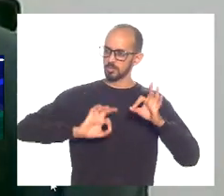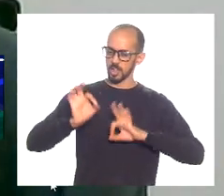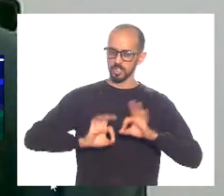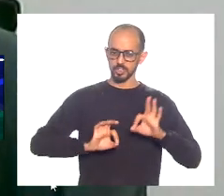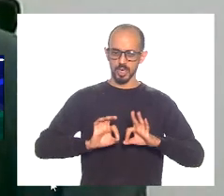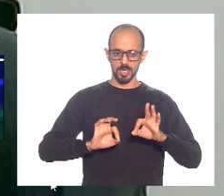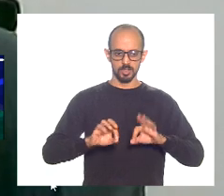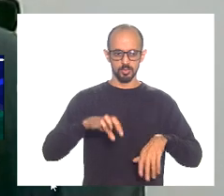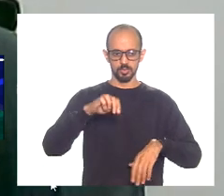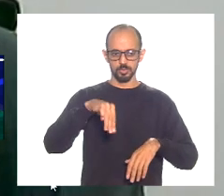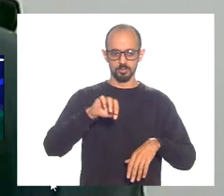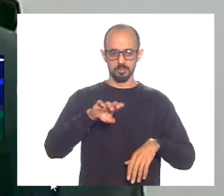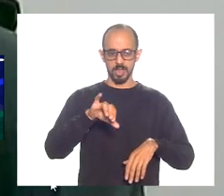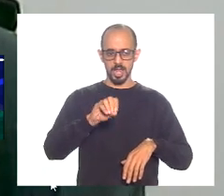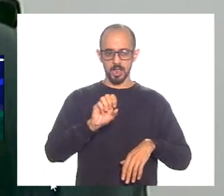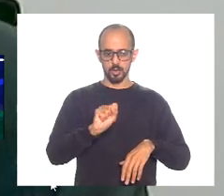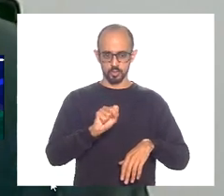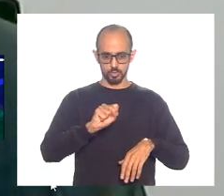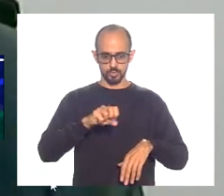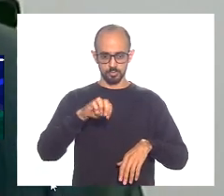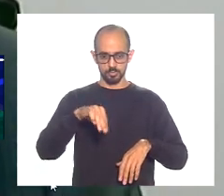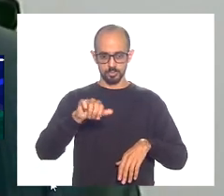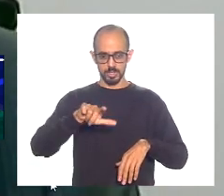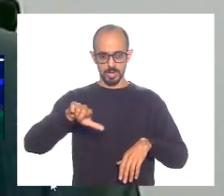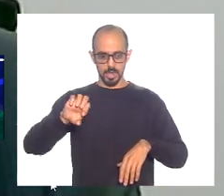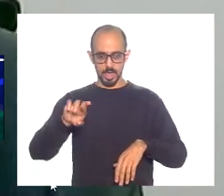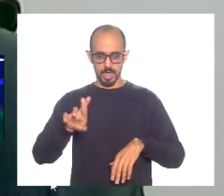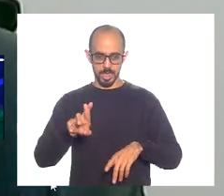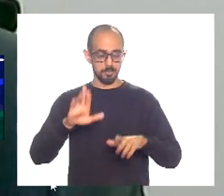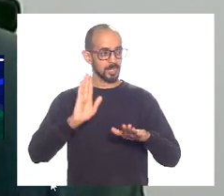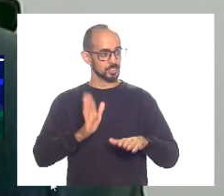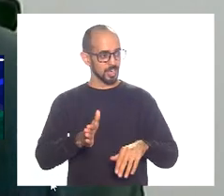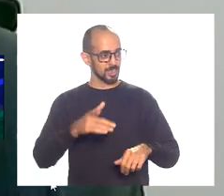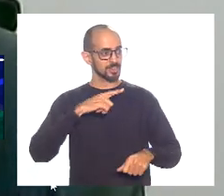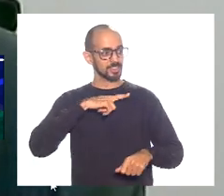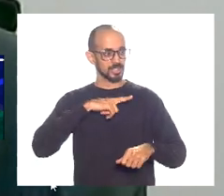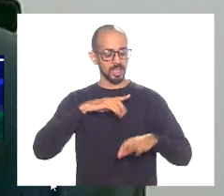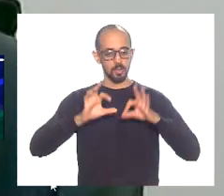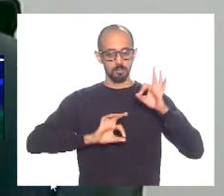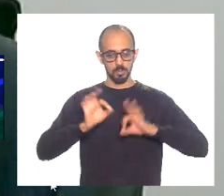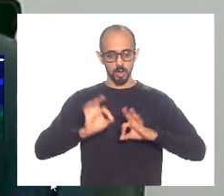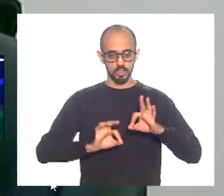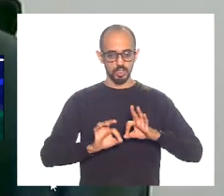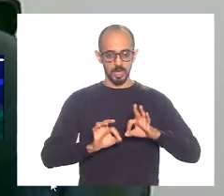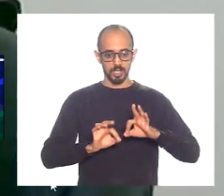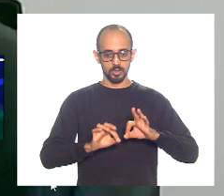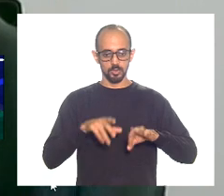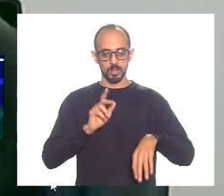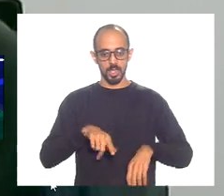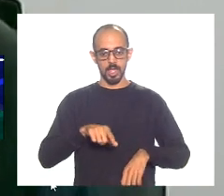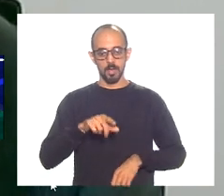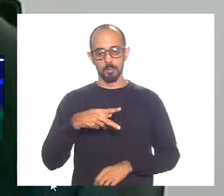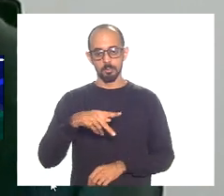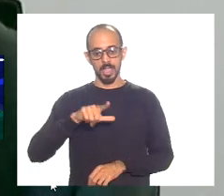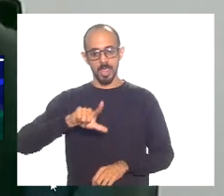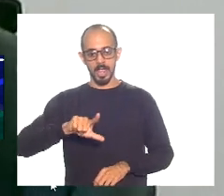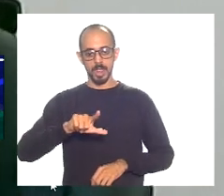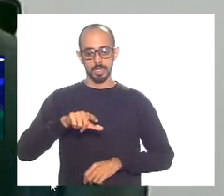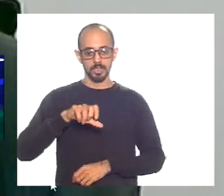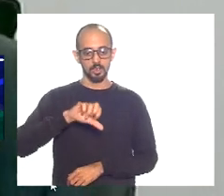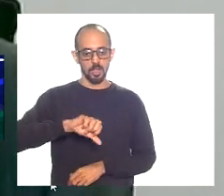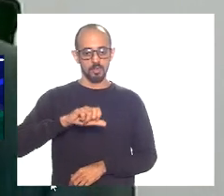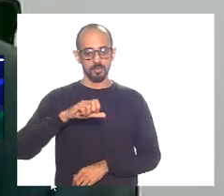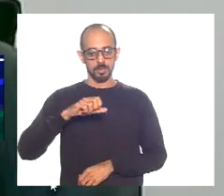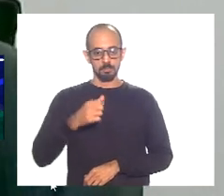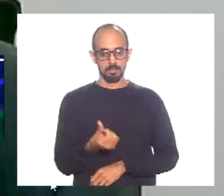deputado Marcos Miller, secretário da Casa, mas já existe um projeto em andamento, inclusive é o PL 967-2019,